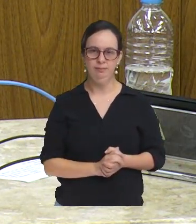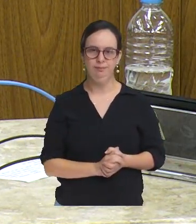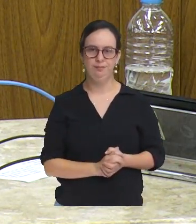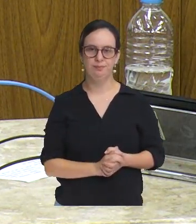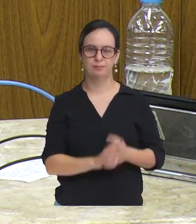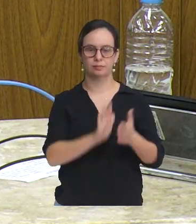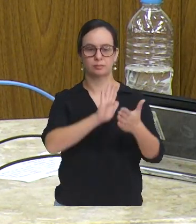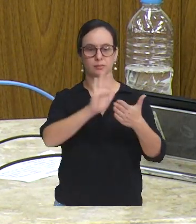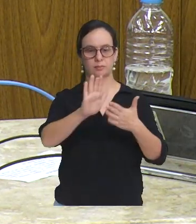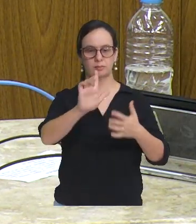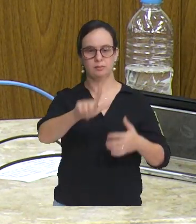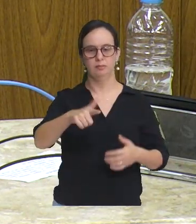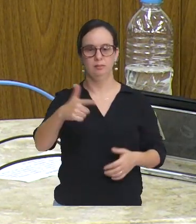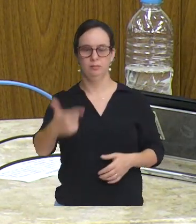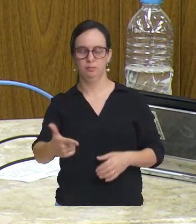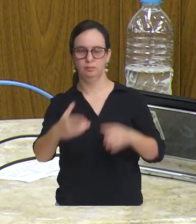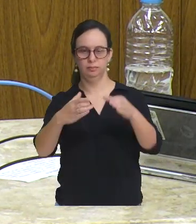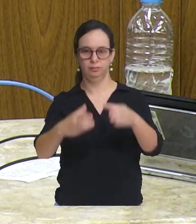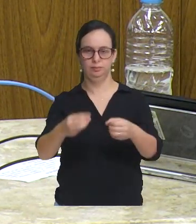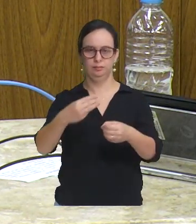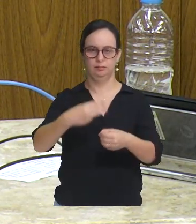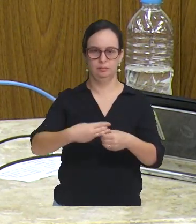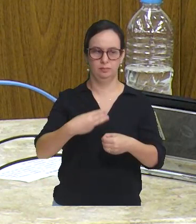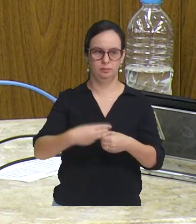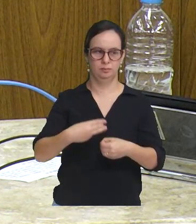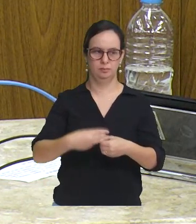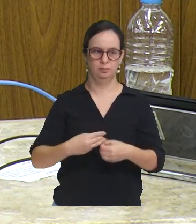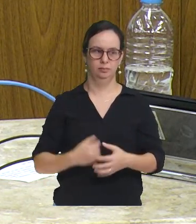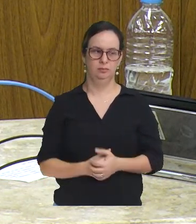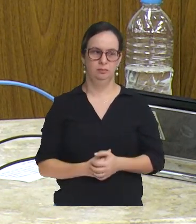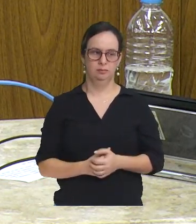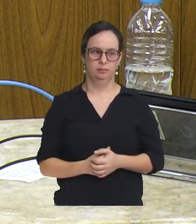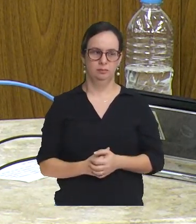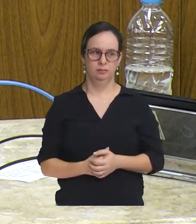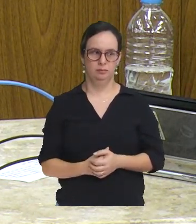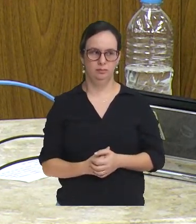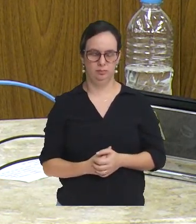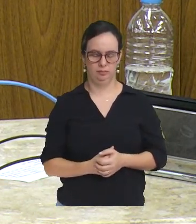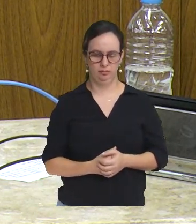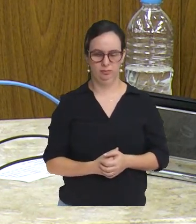né, municipais do município de Assis.